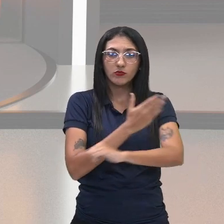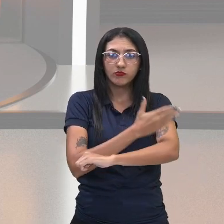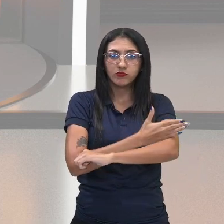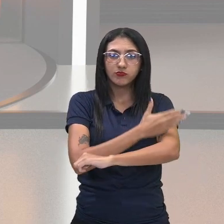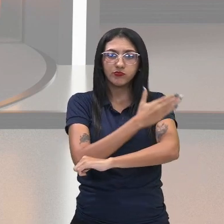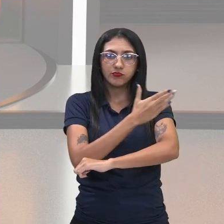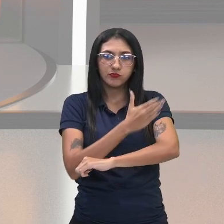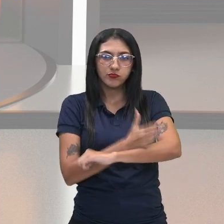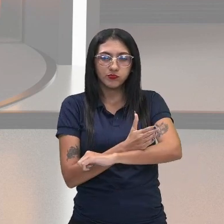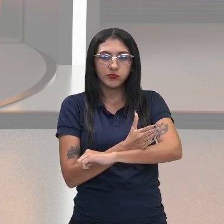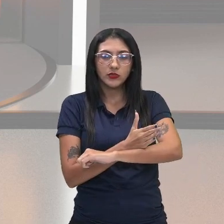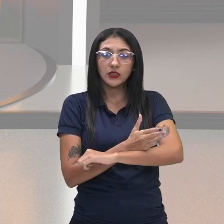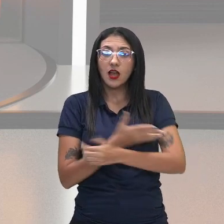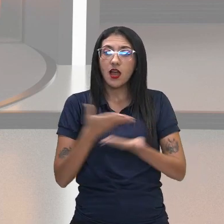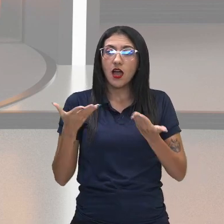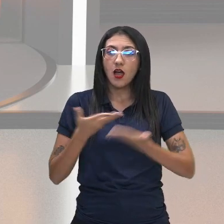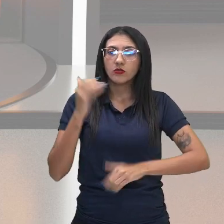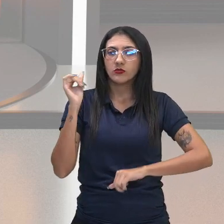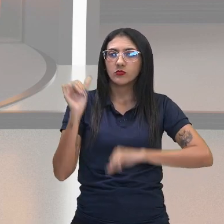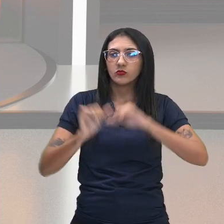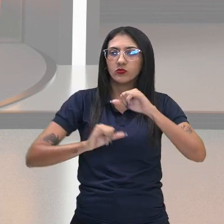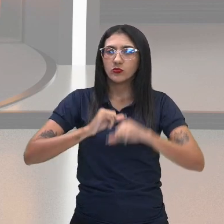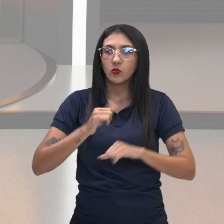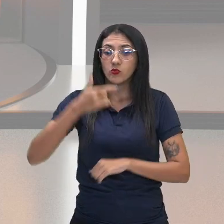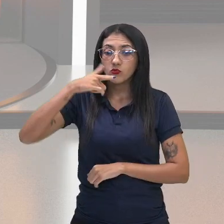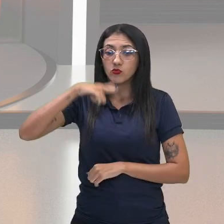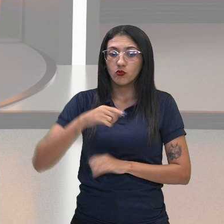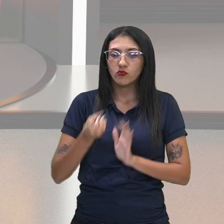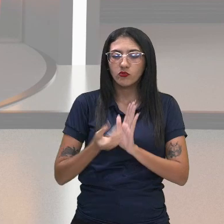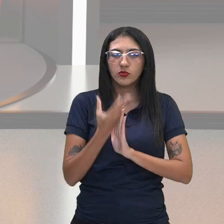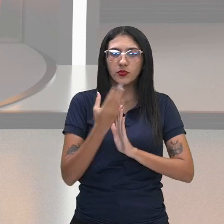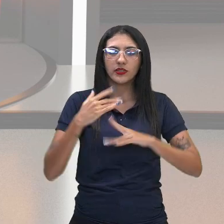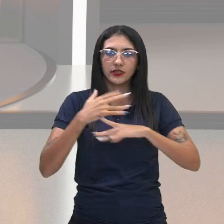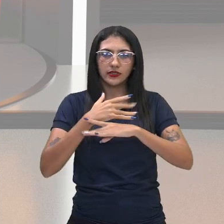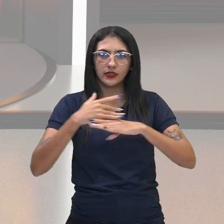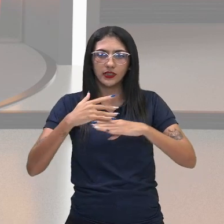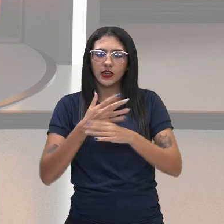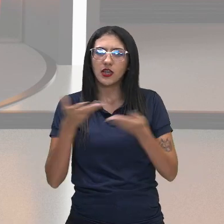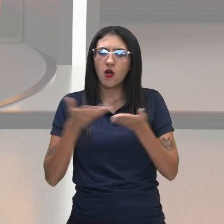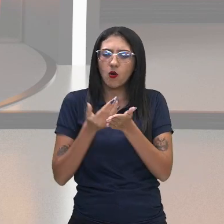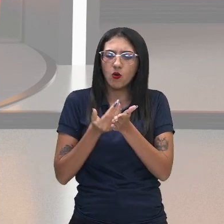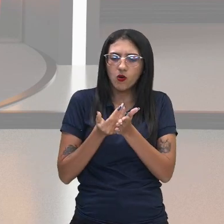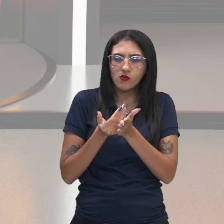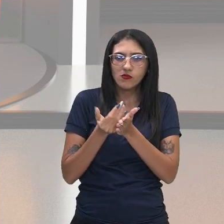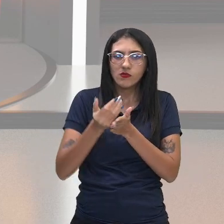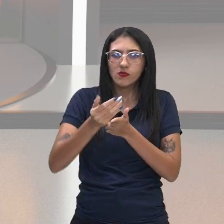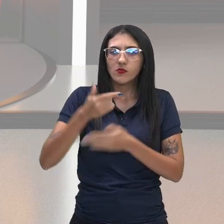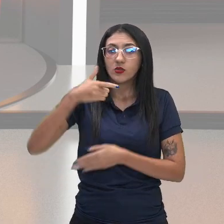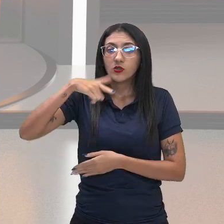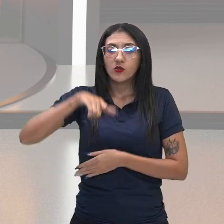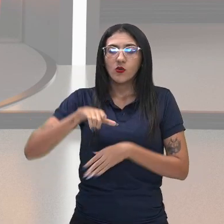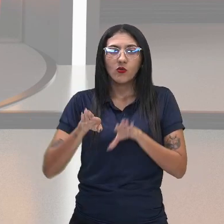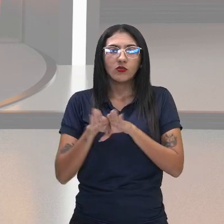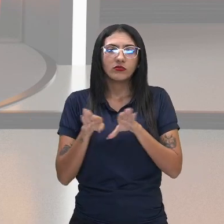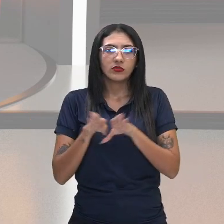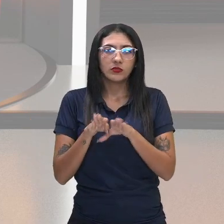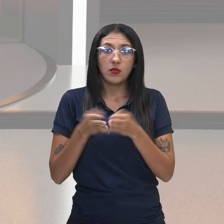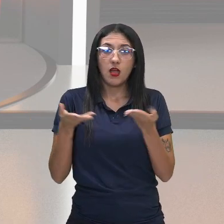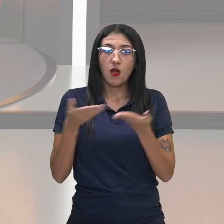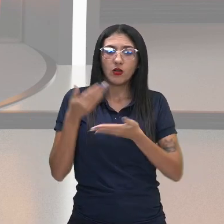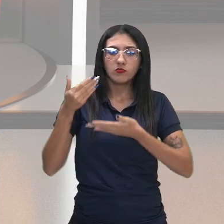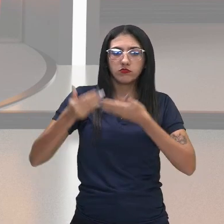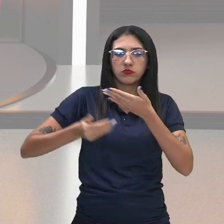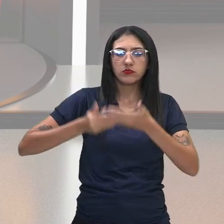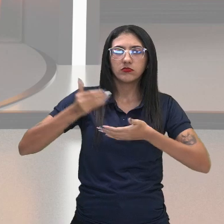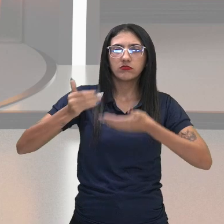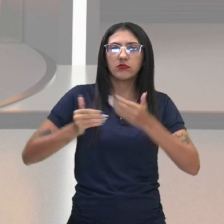Idade Média, agora, ressurgimento das cidades e do comércio vai começar a marcar um novo ritmo